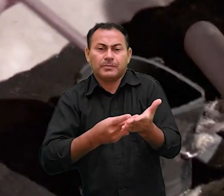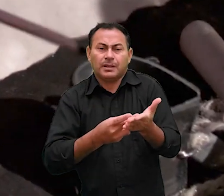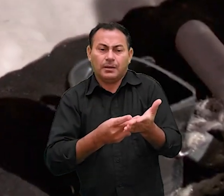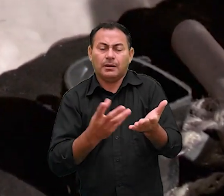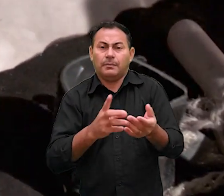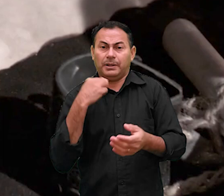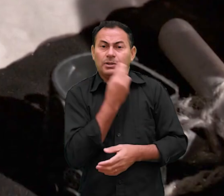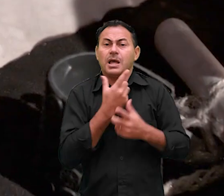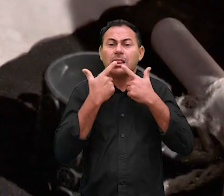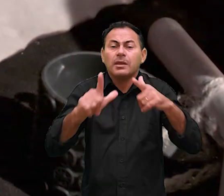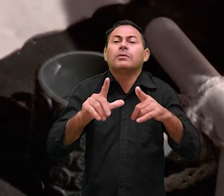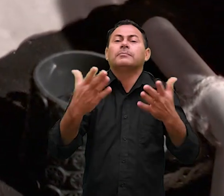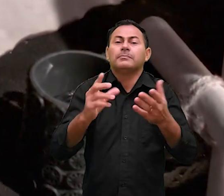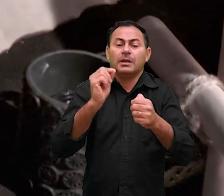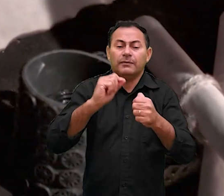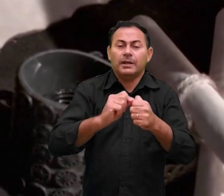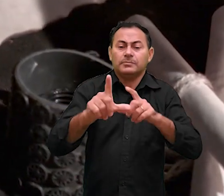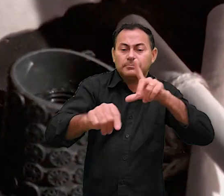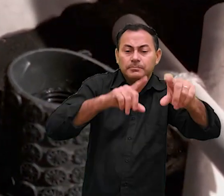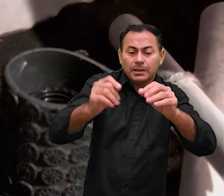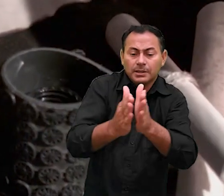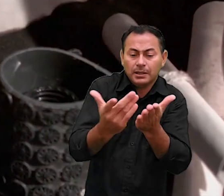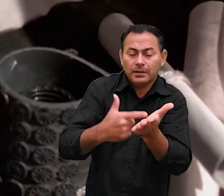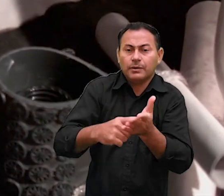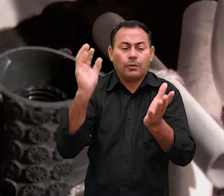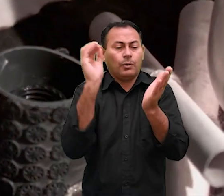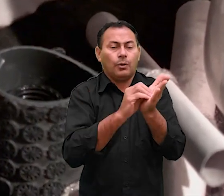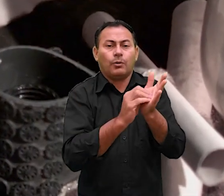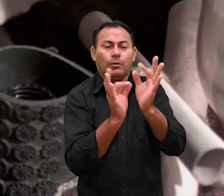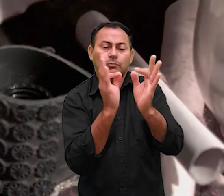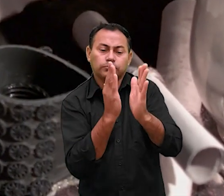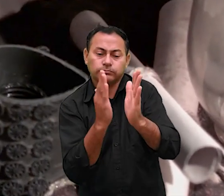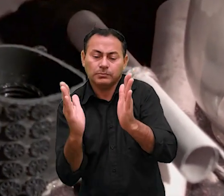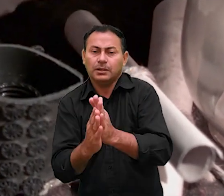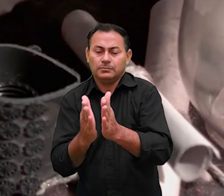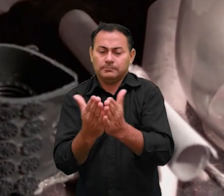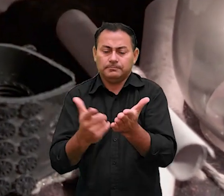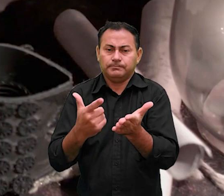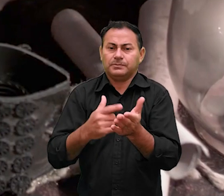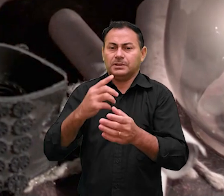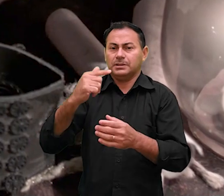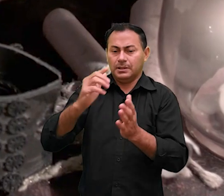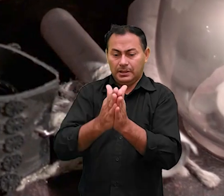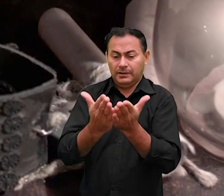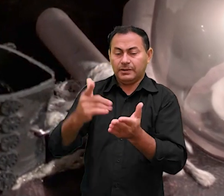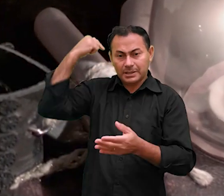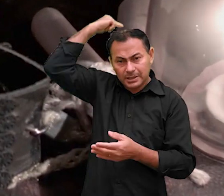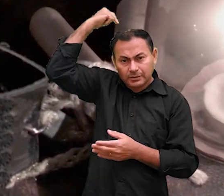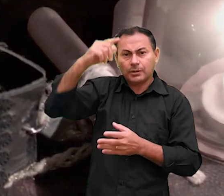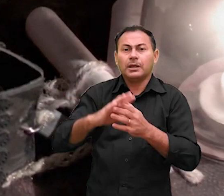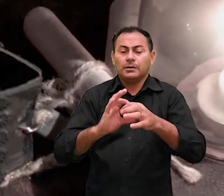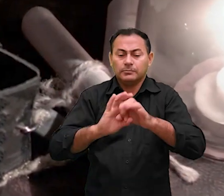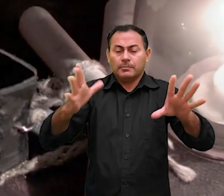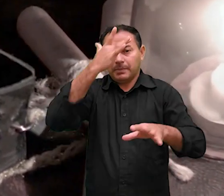esses livros para a nossa língua? Quem fez a seleção desses livros e os colocou nessa coleção de pequenos livros sagrados?